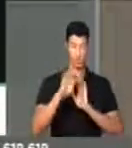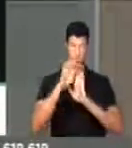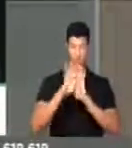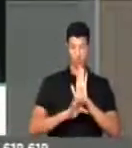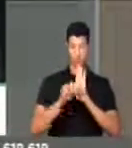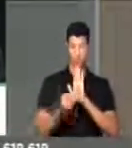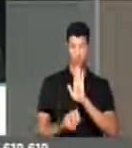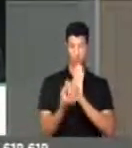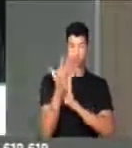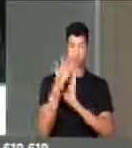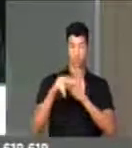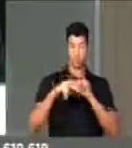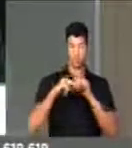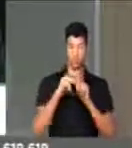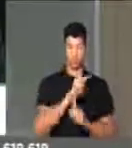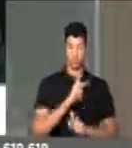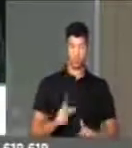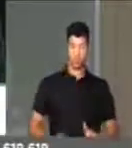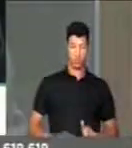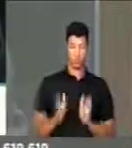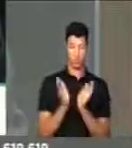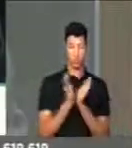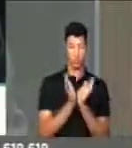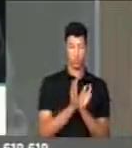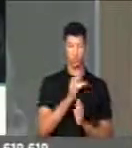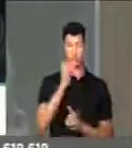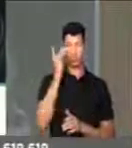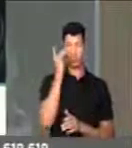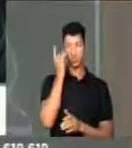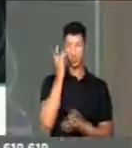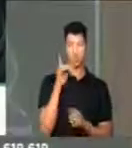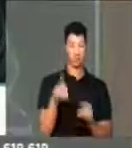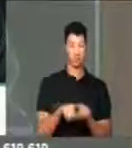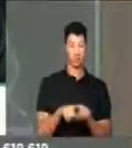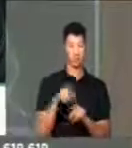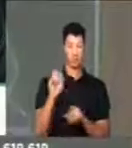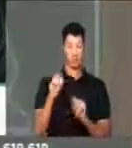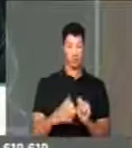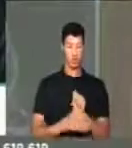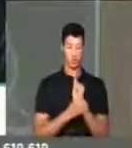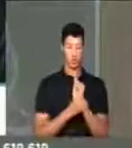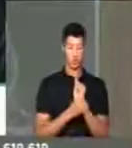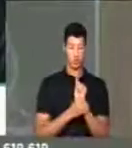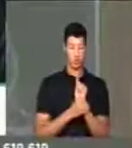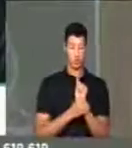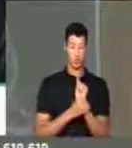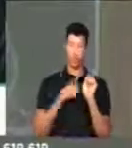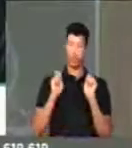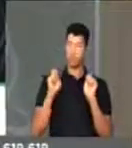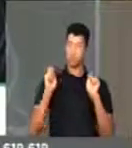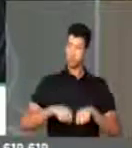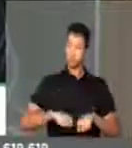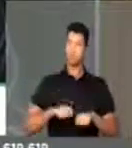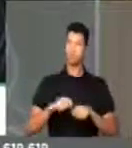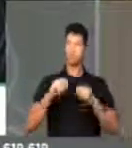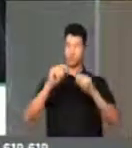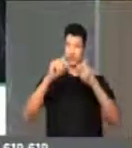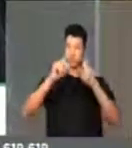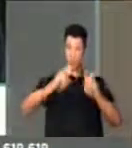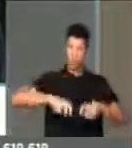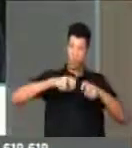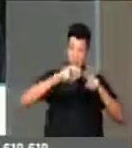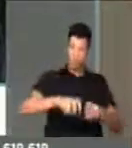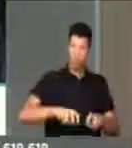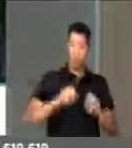texto elaborado pela equipe da presidenta Dilma e que garante as condições do